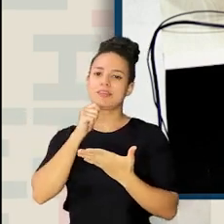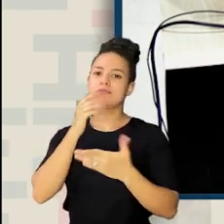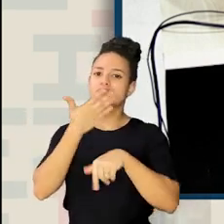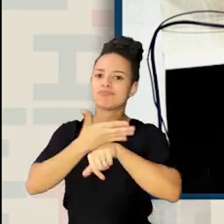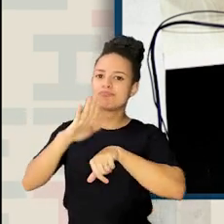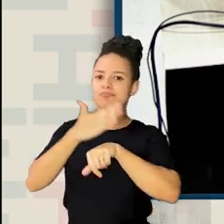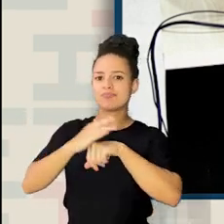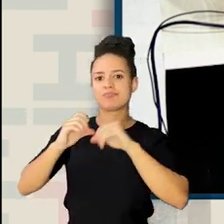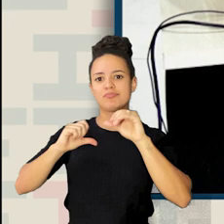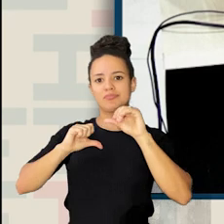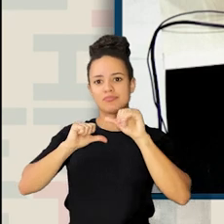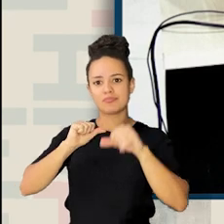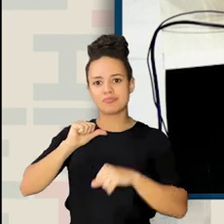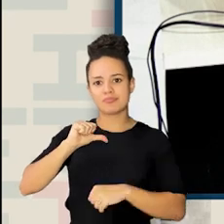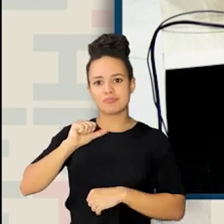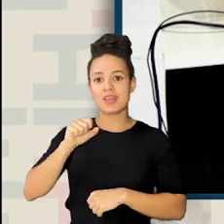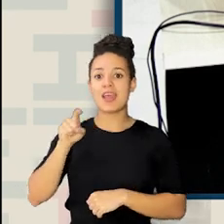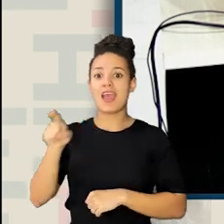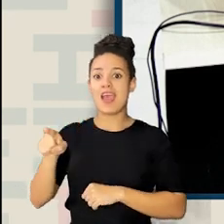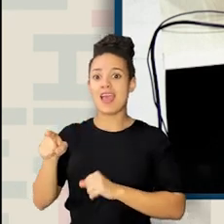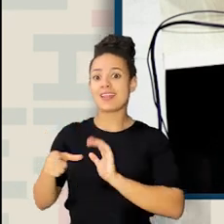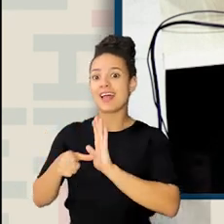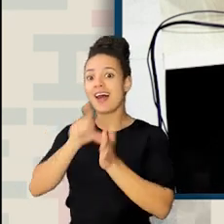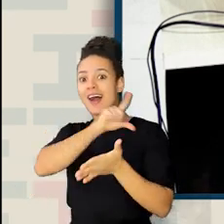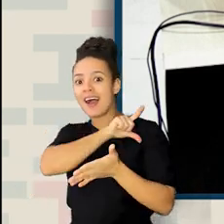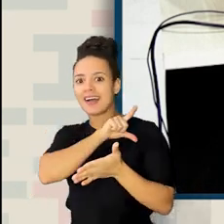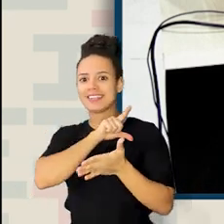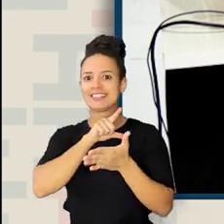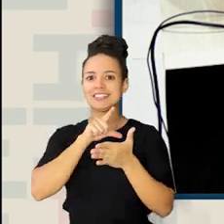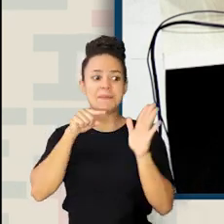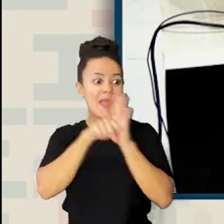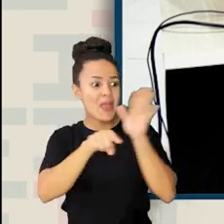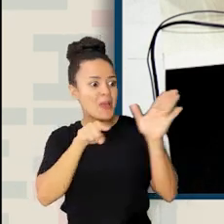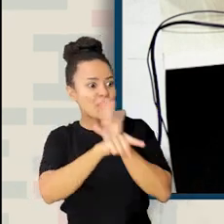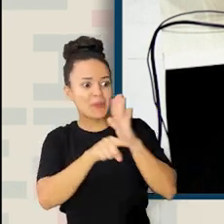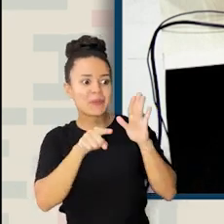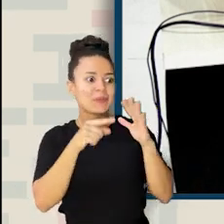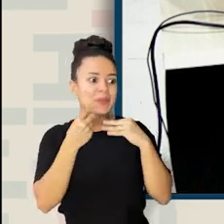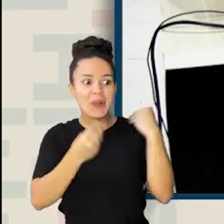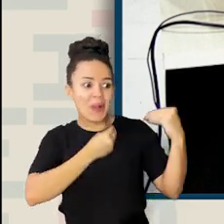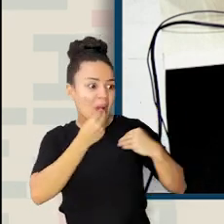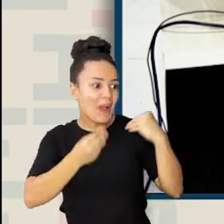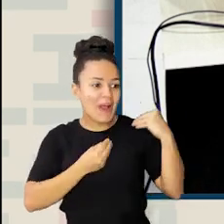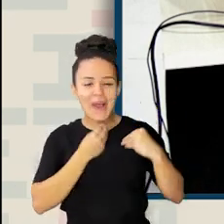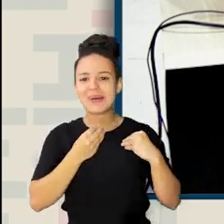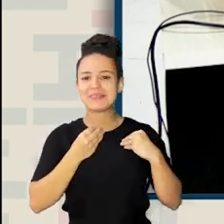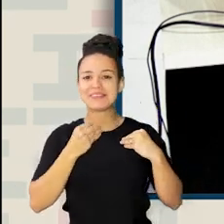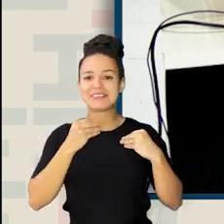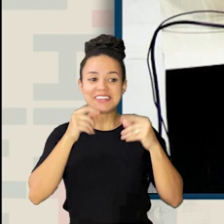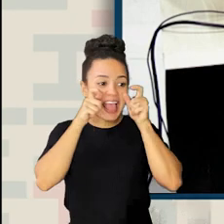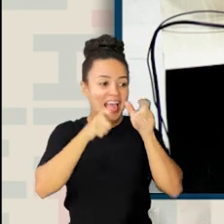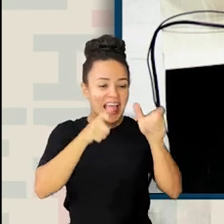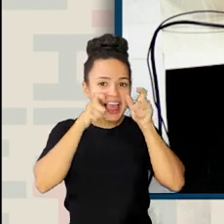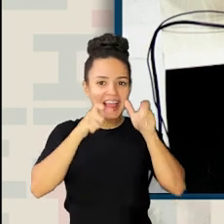claro, a desenvolver a técnica do polegar. Ela estava aqui no bastidor toda interessada, me perguntando, né?